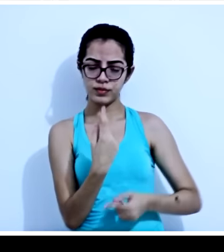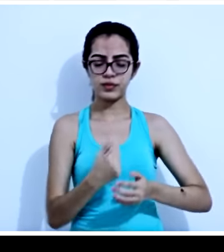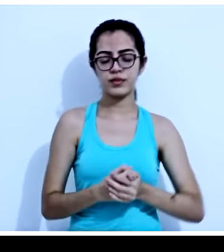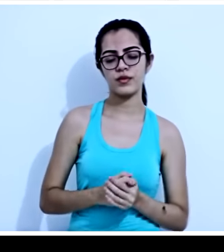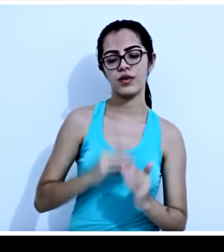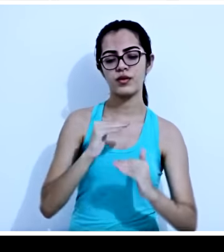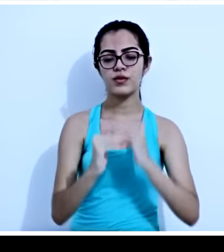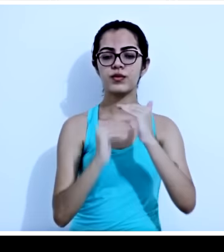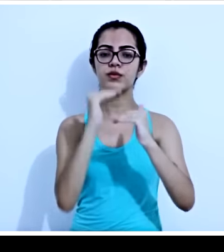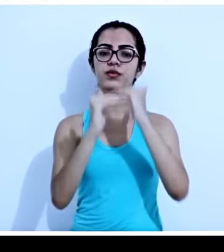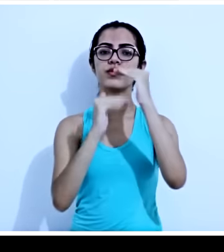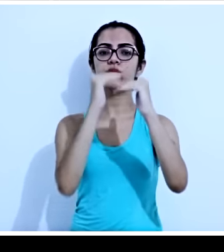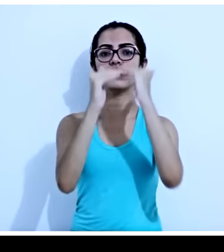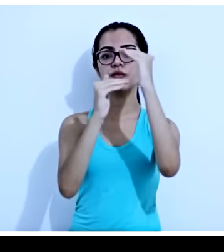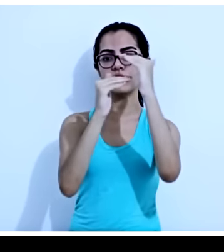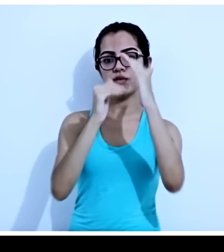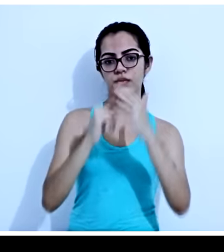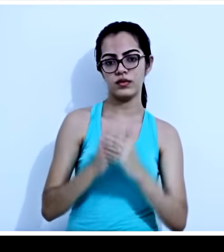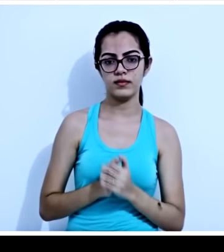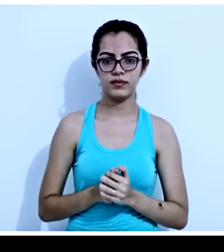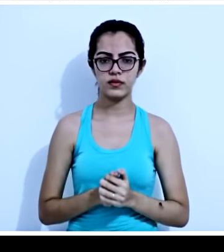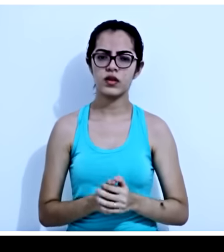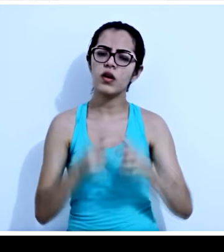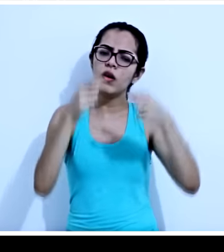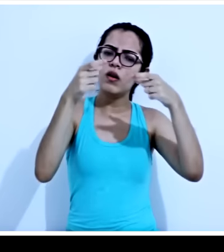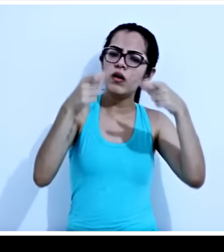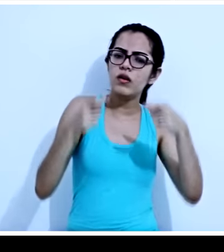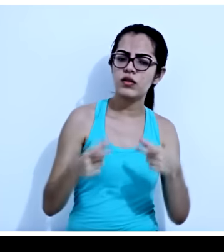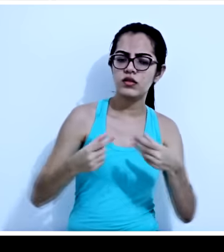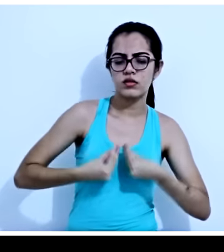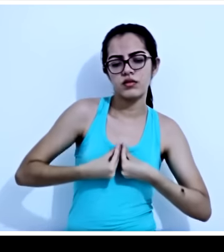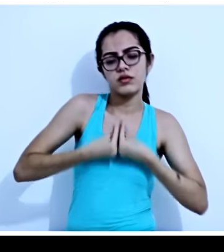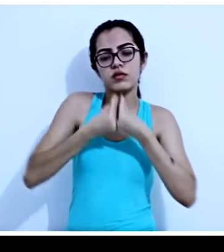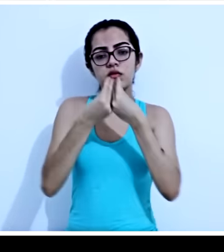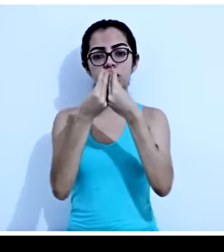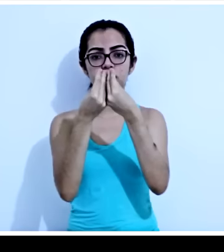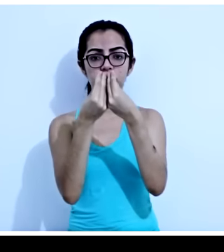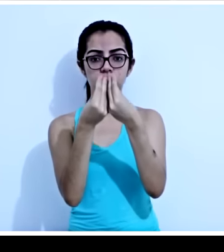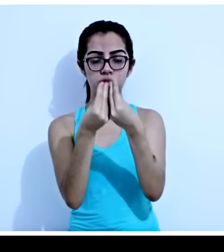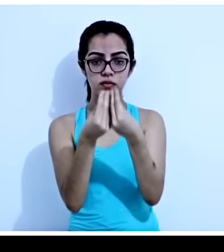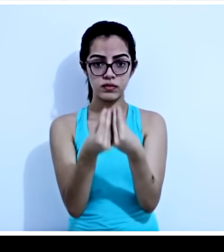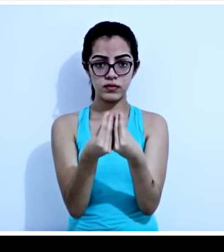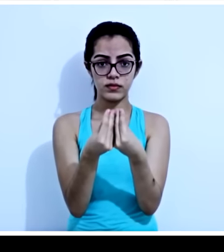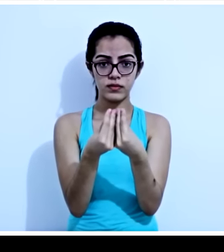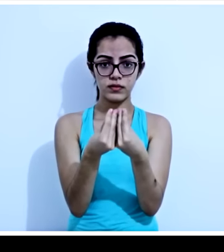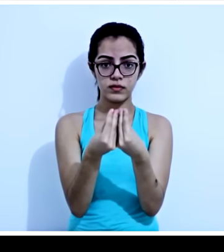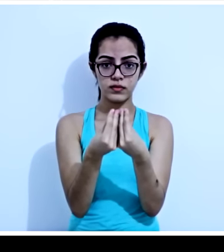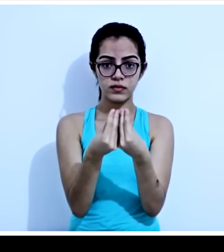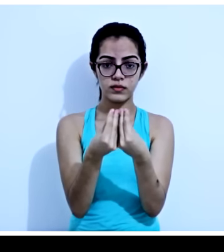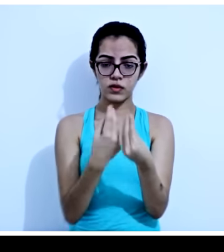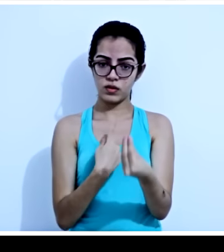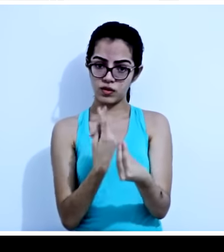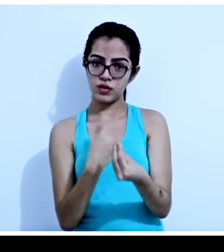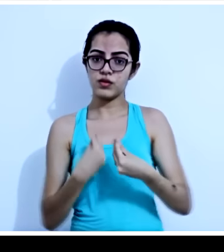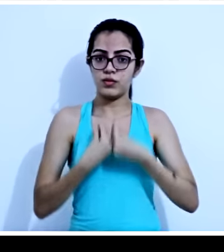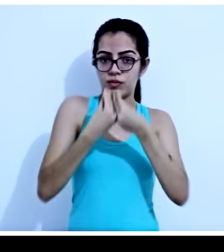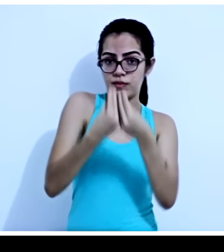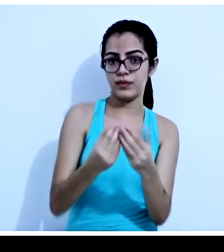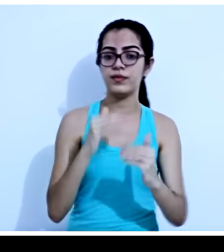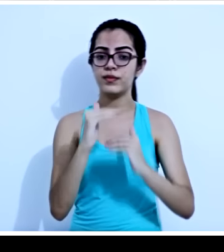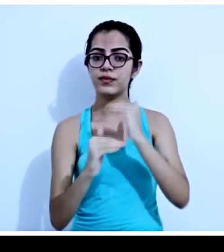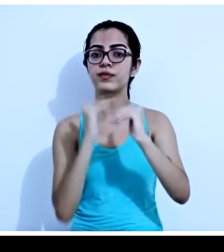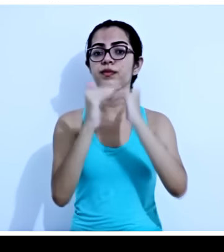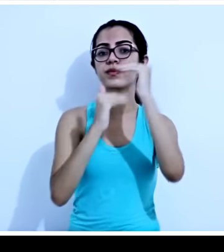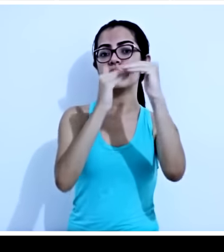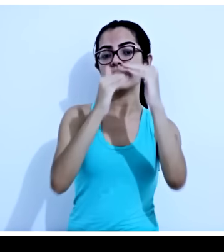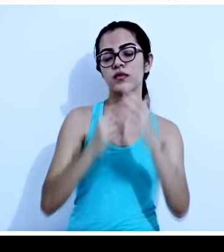as nossas criações. Onde nós estamos depositando as nossas criações?